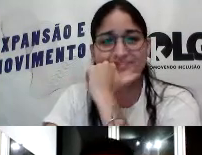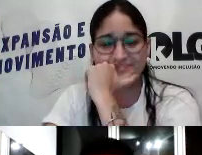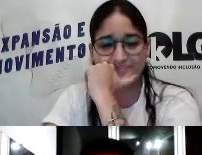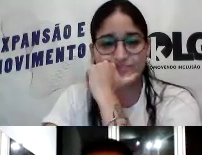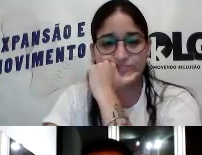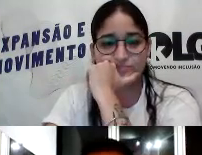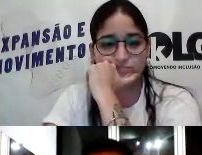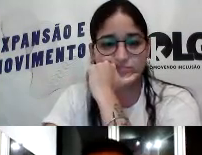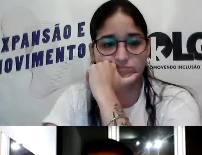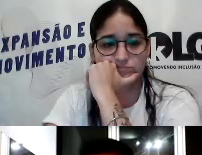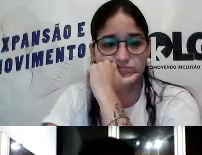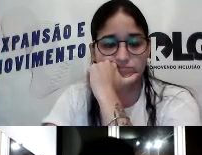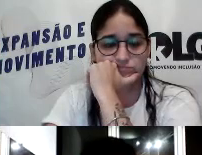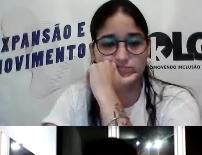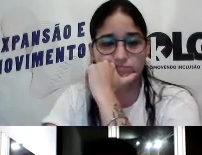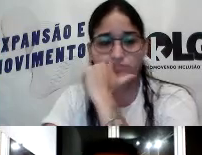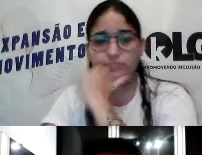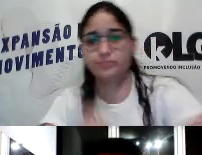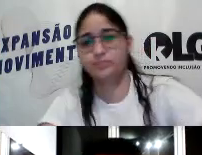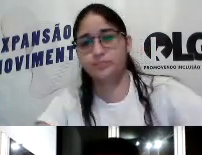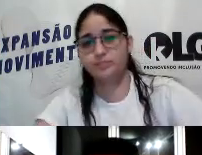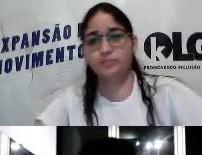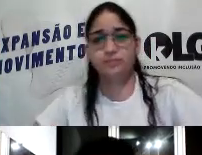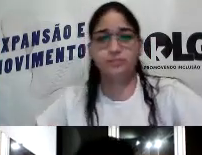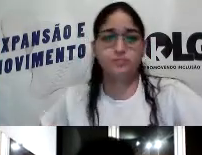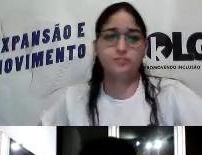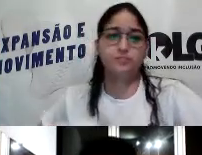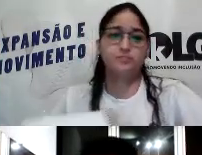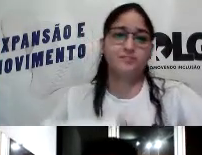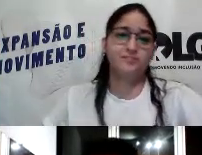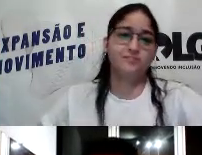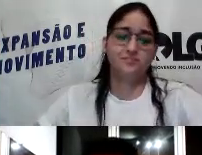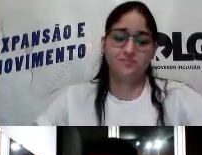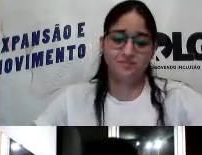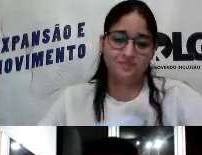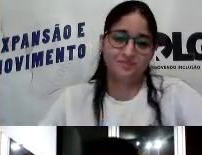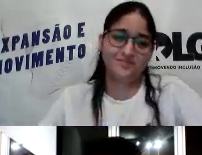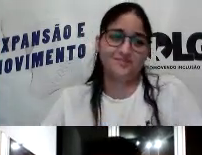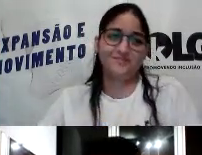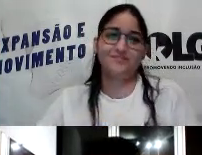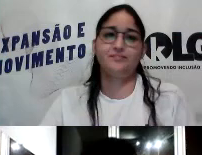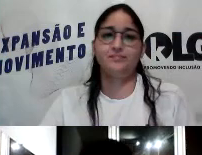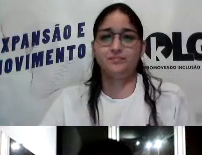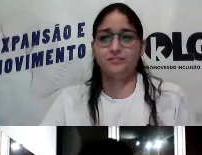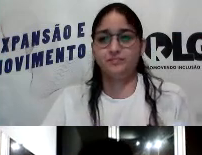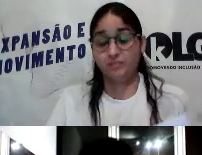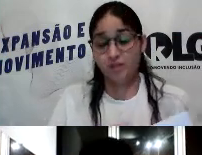vulnerabilidade. Obrigado. Obrigado ao Felipe também, que nos ajudou nessa